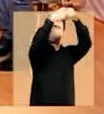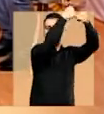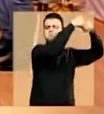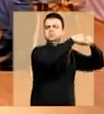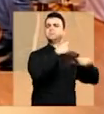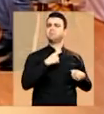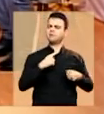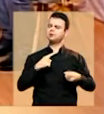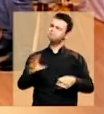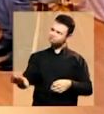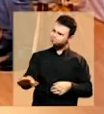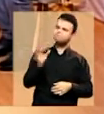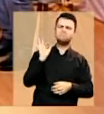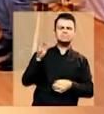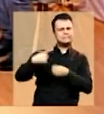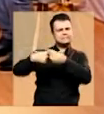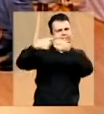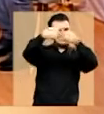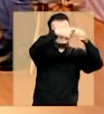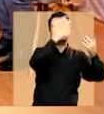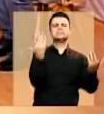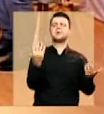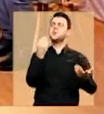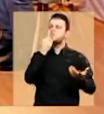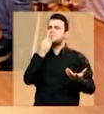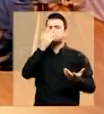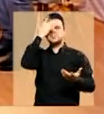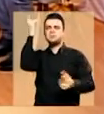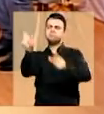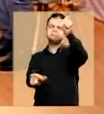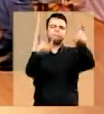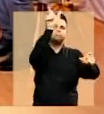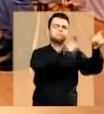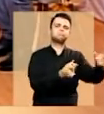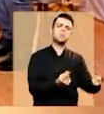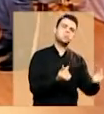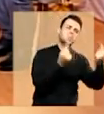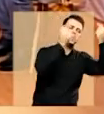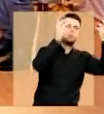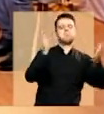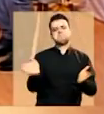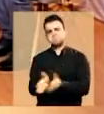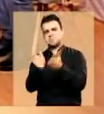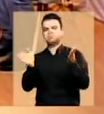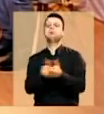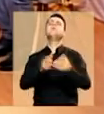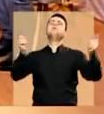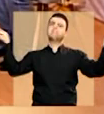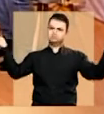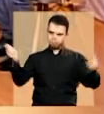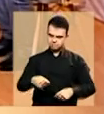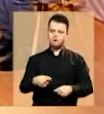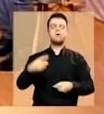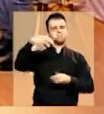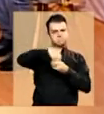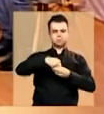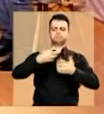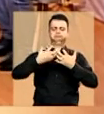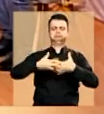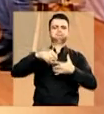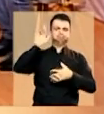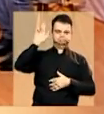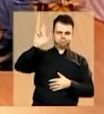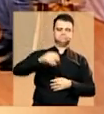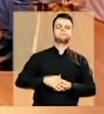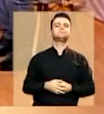todo mundo, diferentes idades e até mesmo para baixa renda, no caso, quem não tem condição de existe pagar. esse programa dentro do distrito. Tem o IGE também,